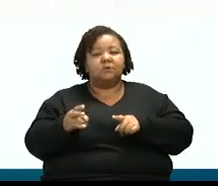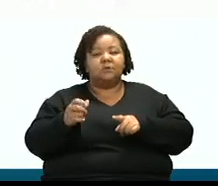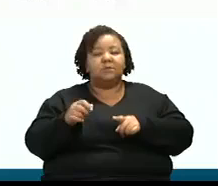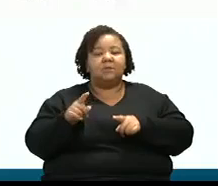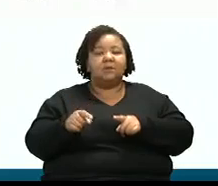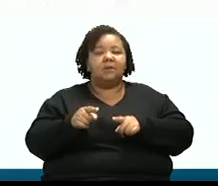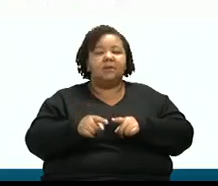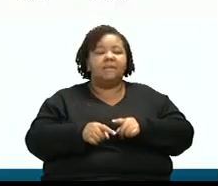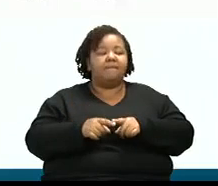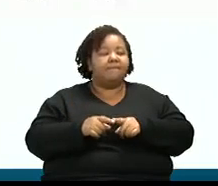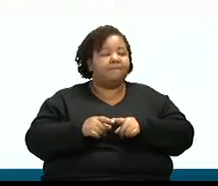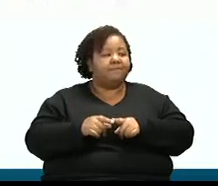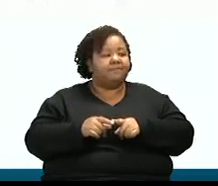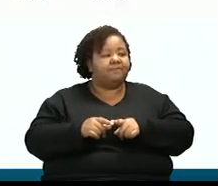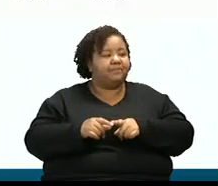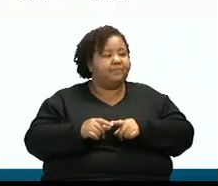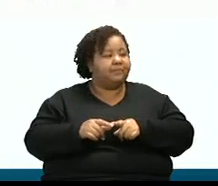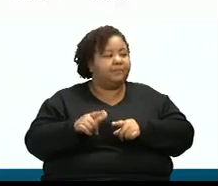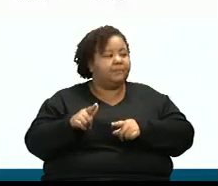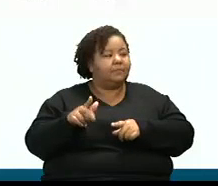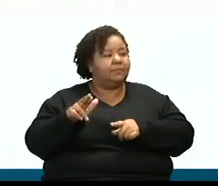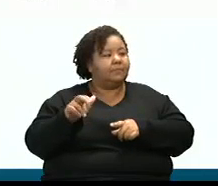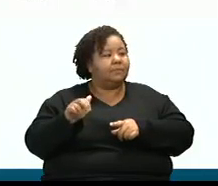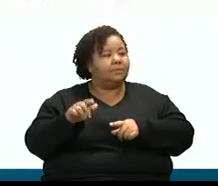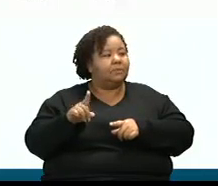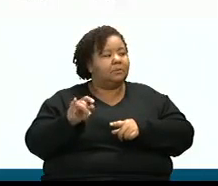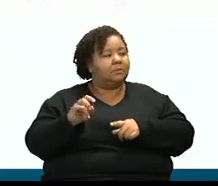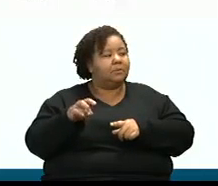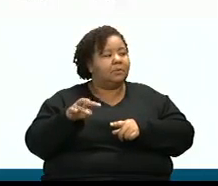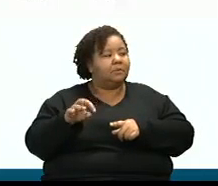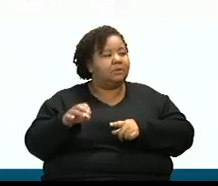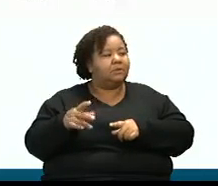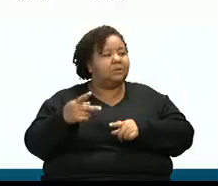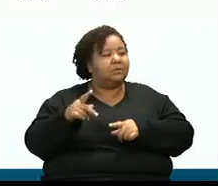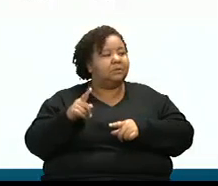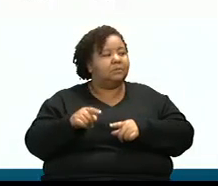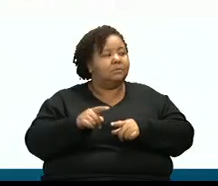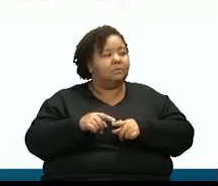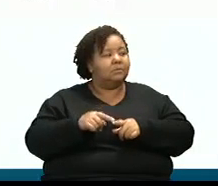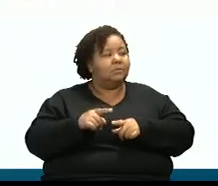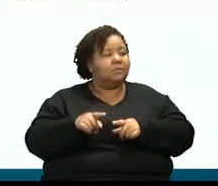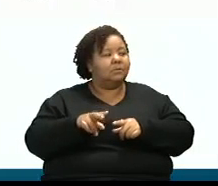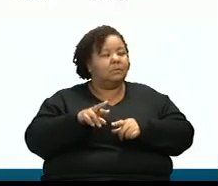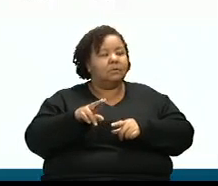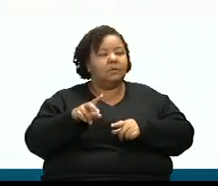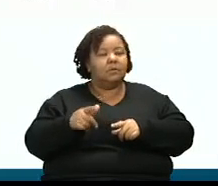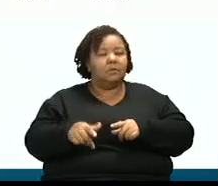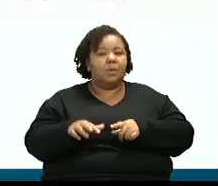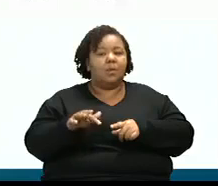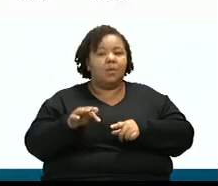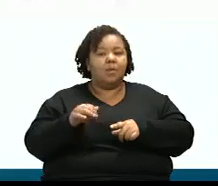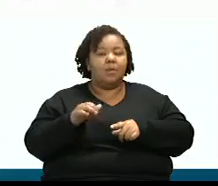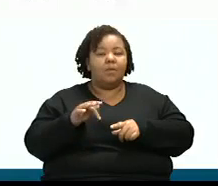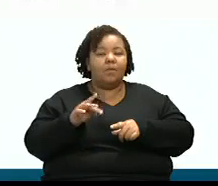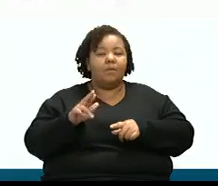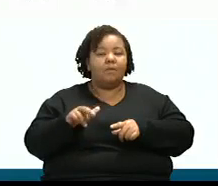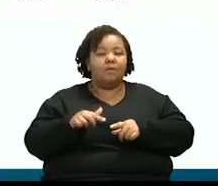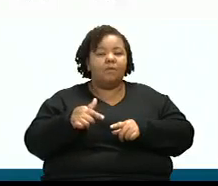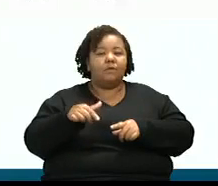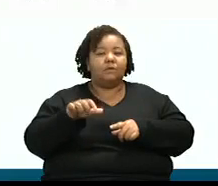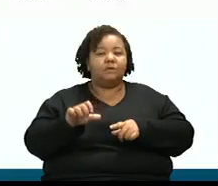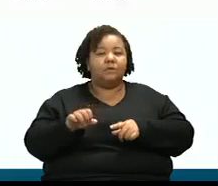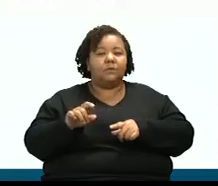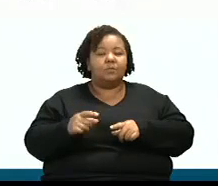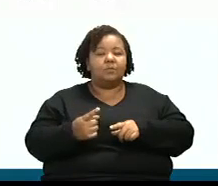a integral do gradiente da sua função potencial, que é igual à função potencial aplicada no